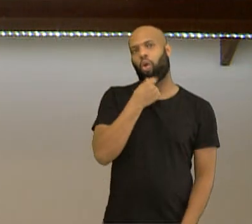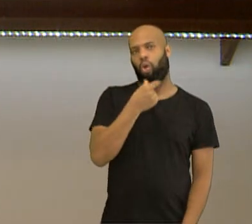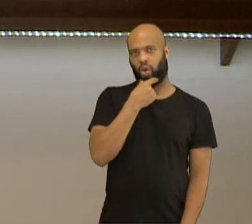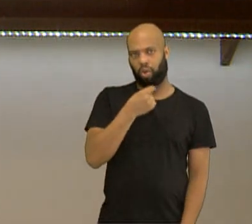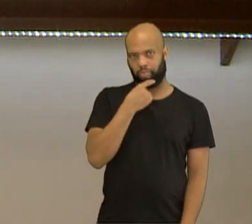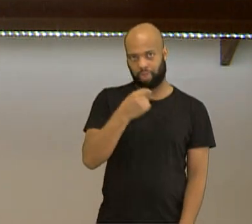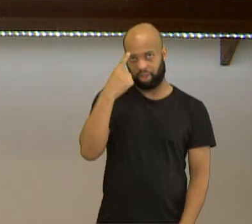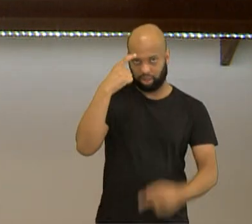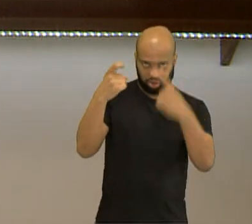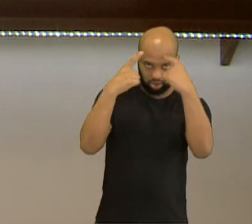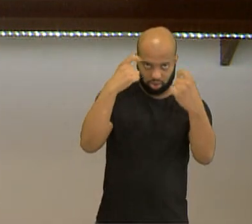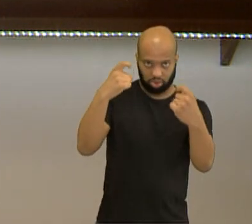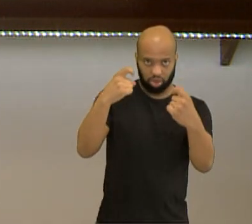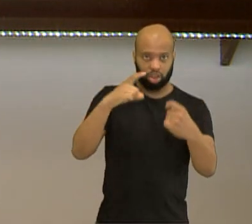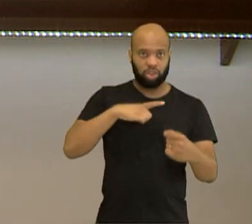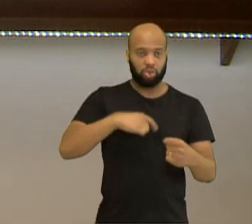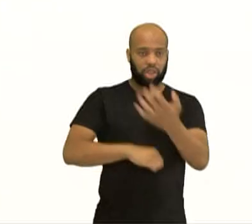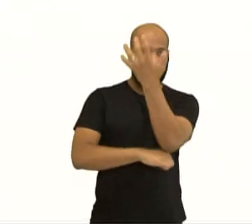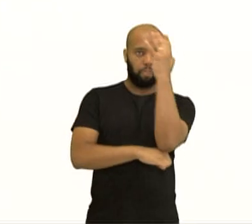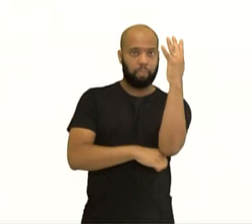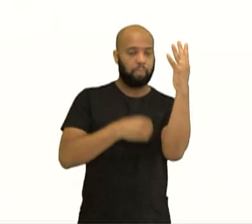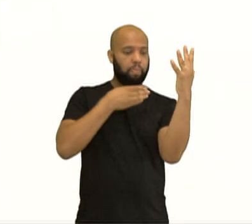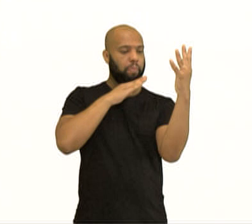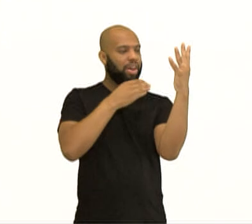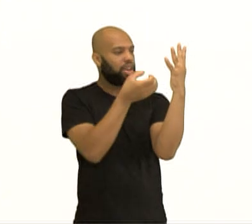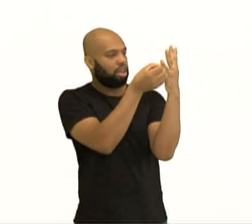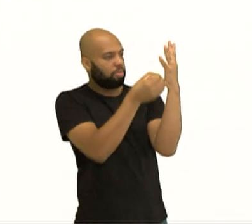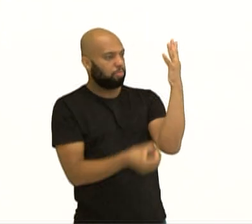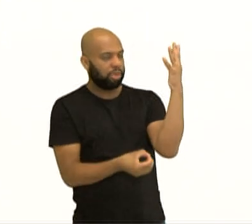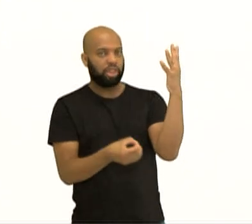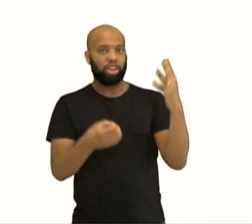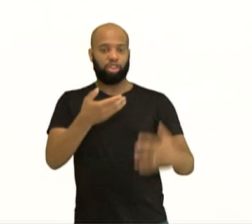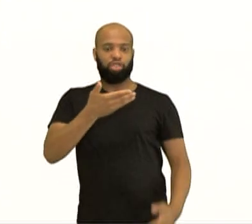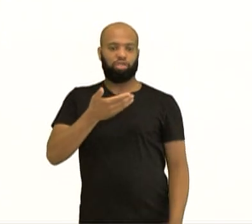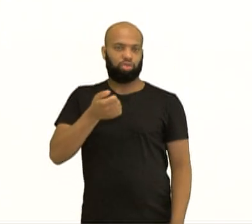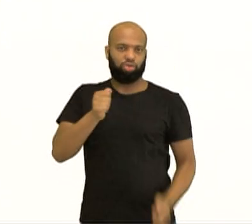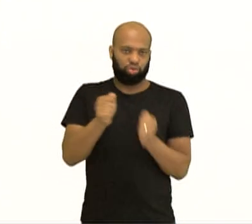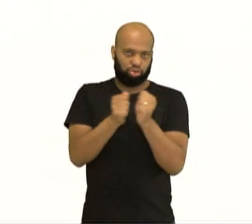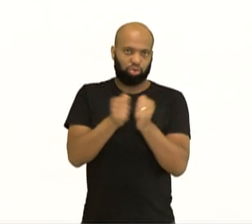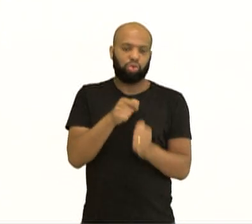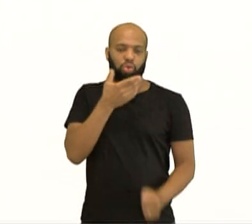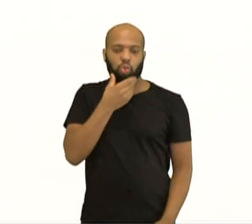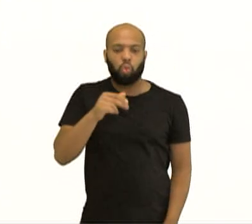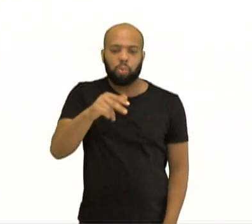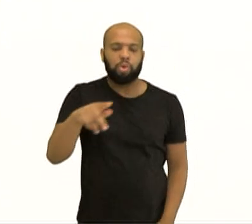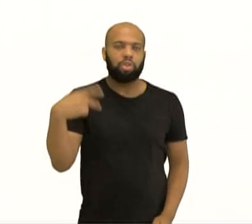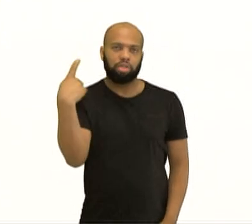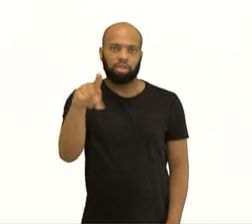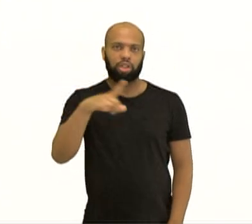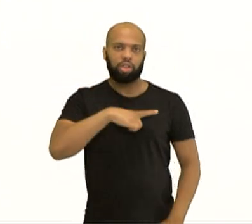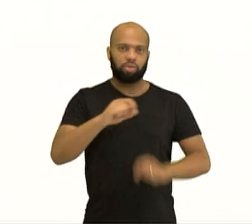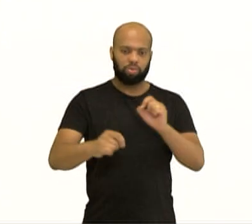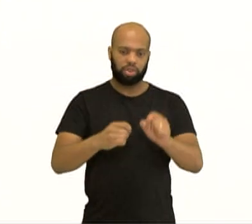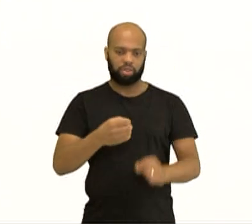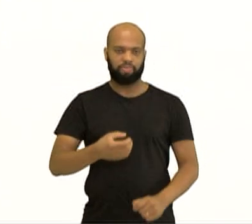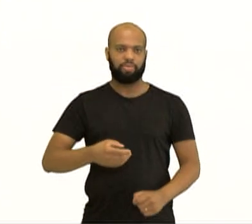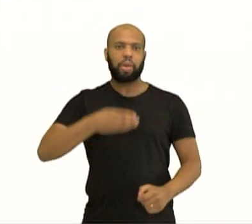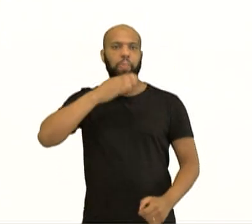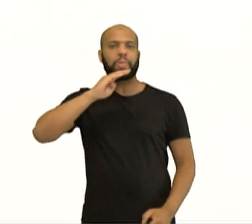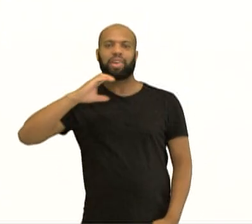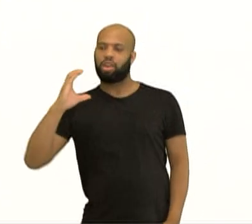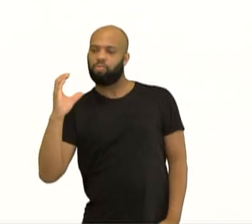E é brincadeiras com mangas de uma criança. Esse jovem criativo, ele brincava de mangas com o irmão dele, né? Então, ele teve